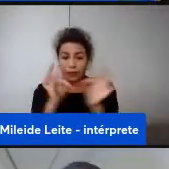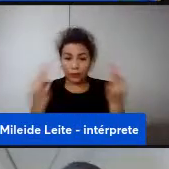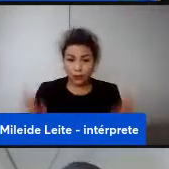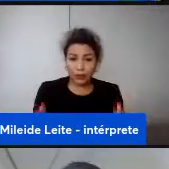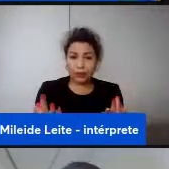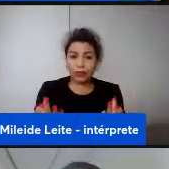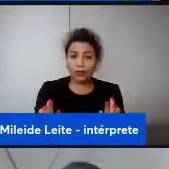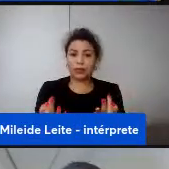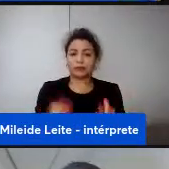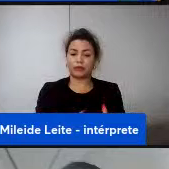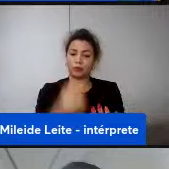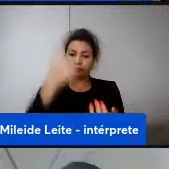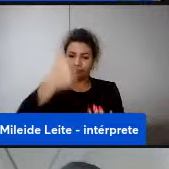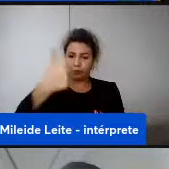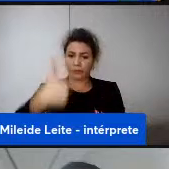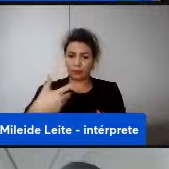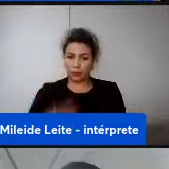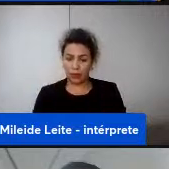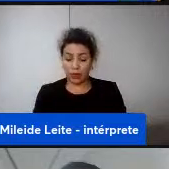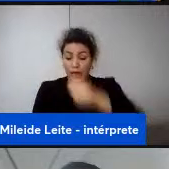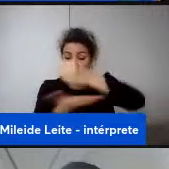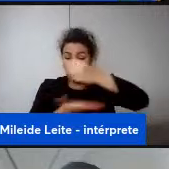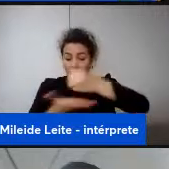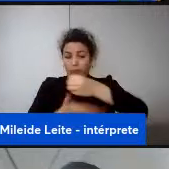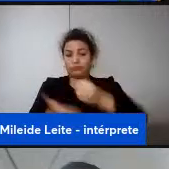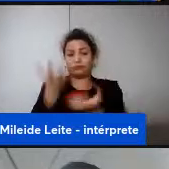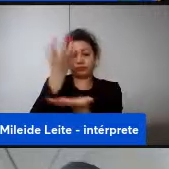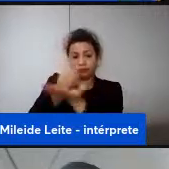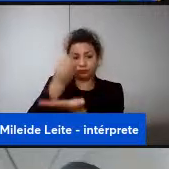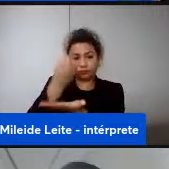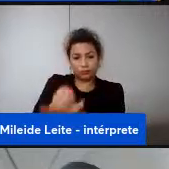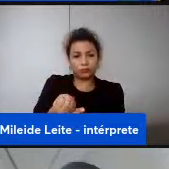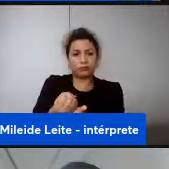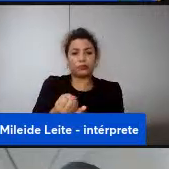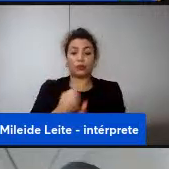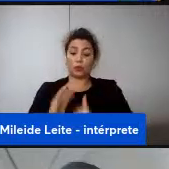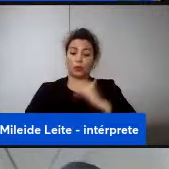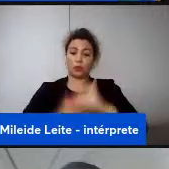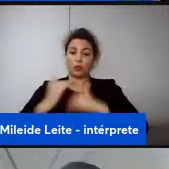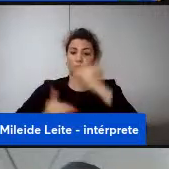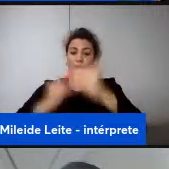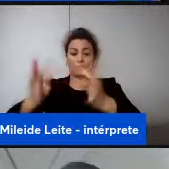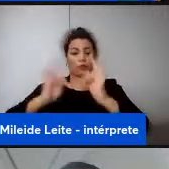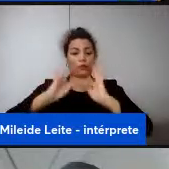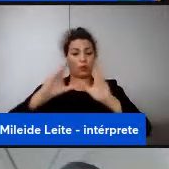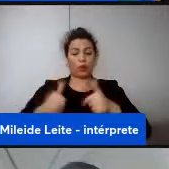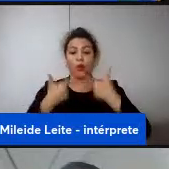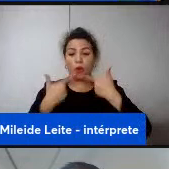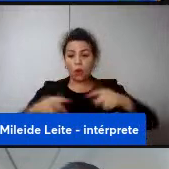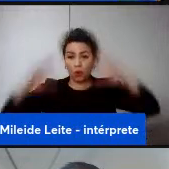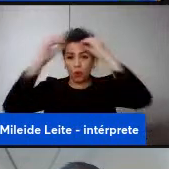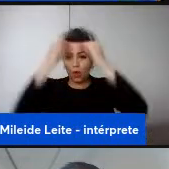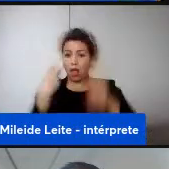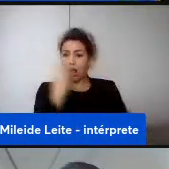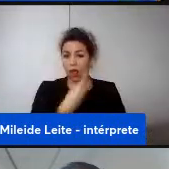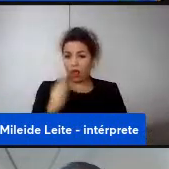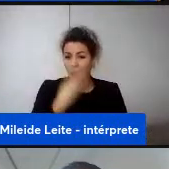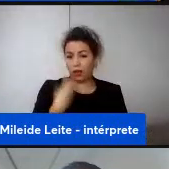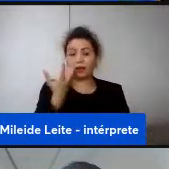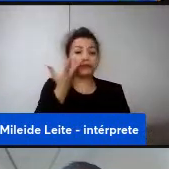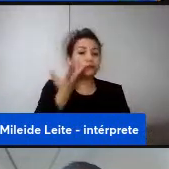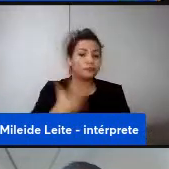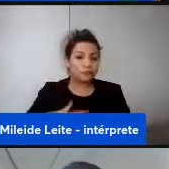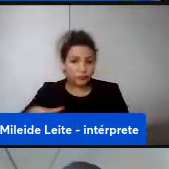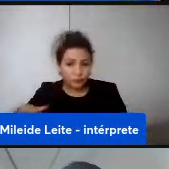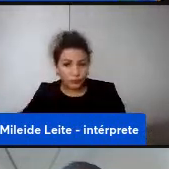seguir enumeradas. A base da alfabetização está no desenvolvimento pleno da linguagem oral pela criança.